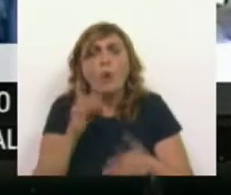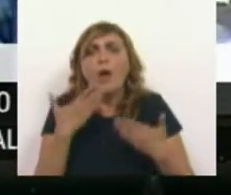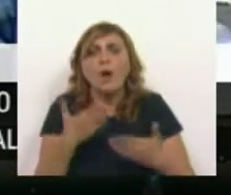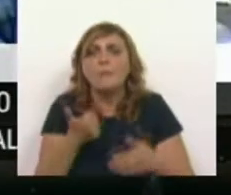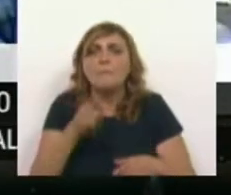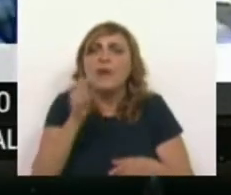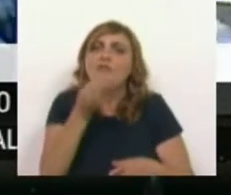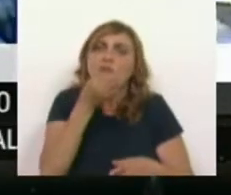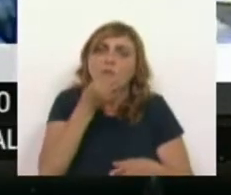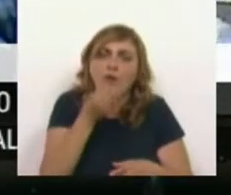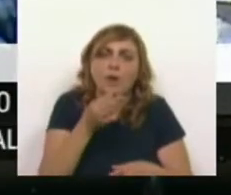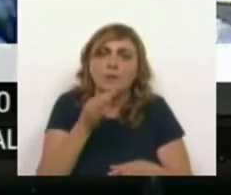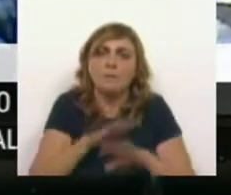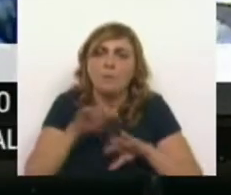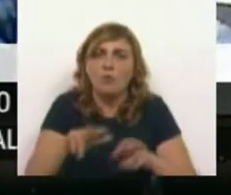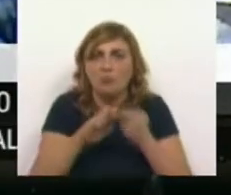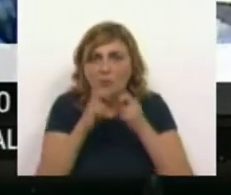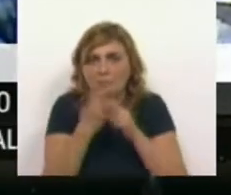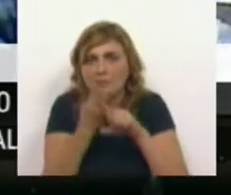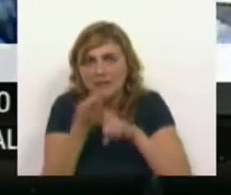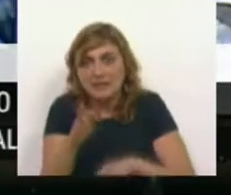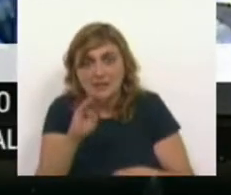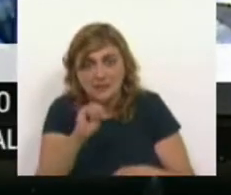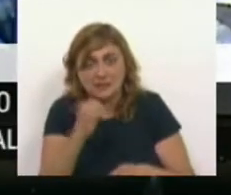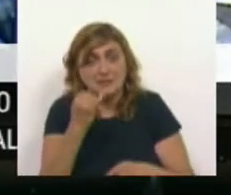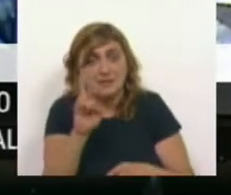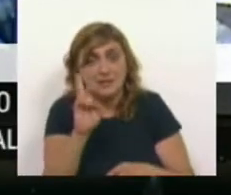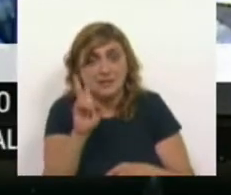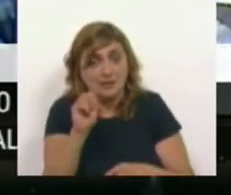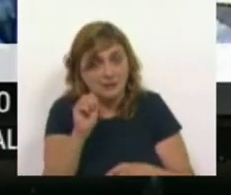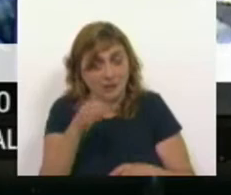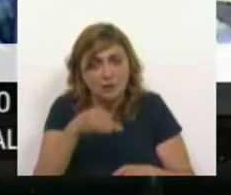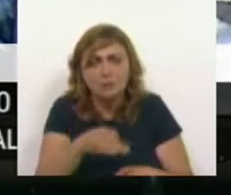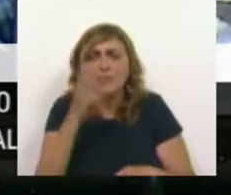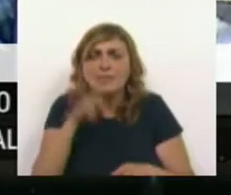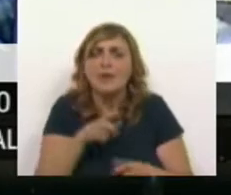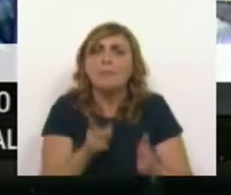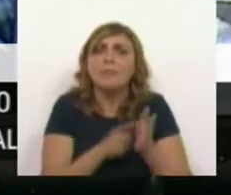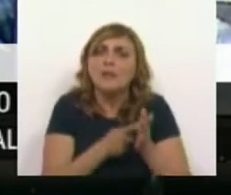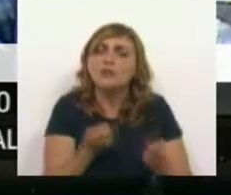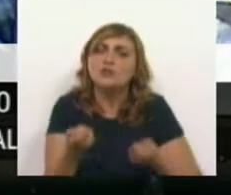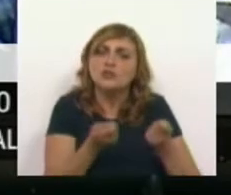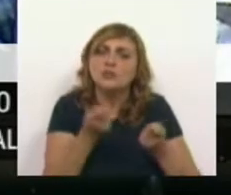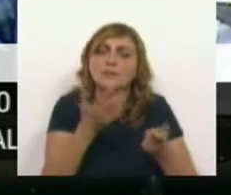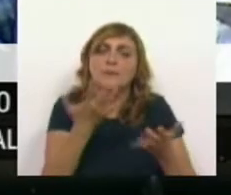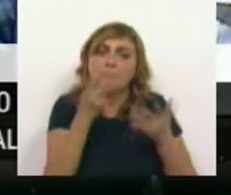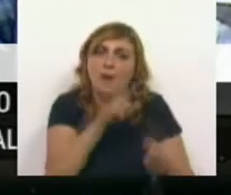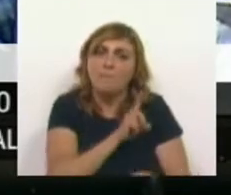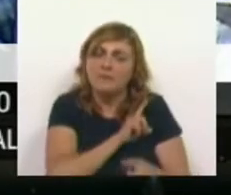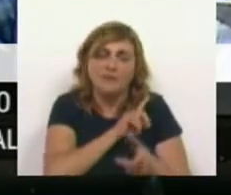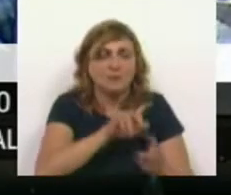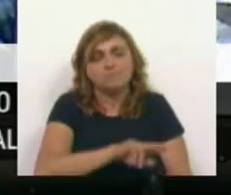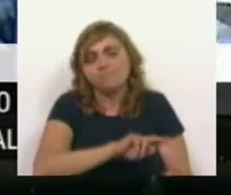Esquerda fala nestes problemas do Siresp e na necessidade da gestão passar das mãos dos